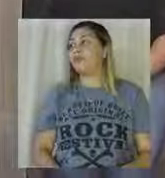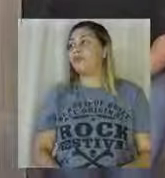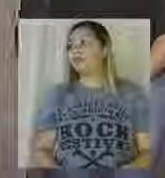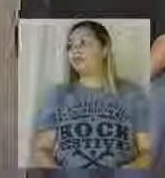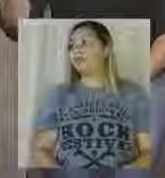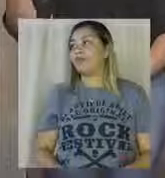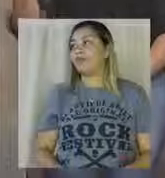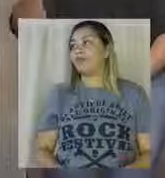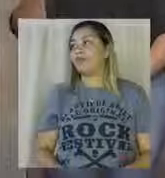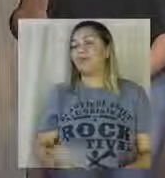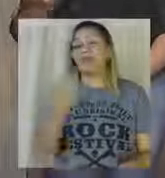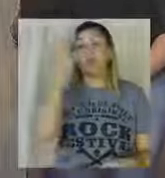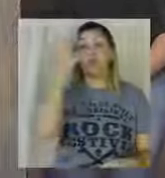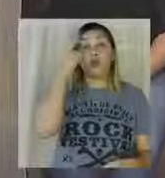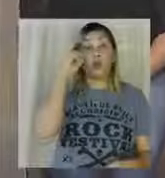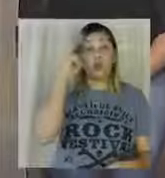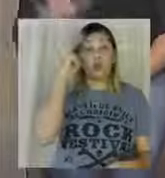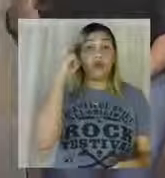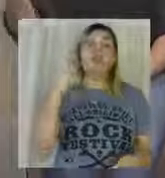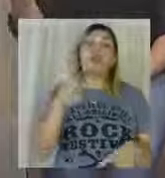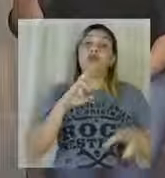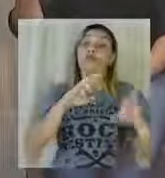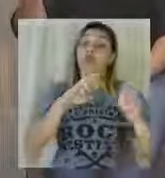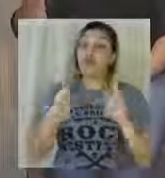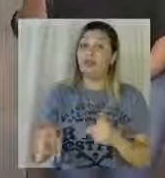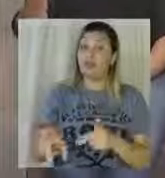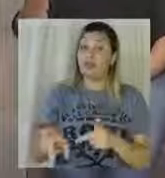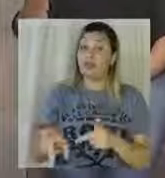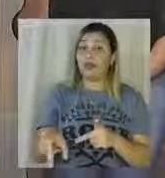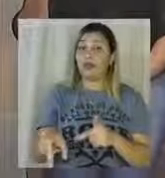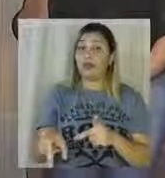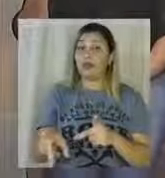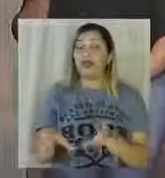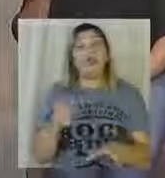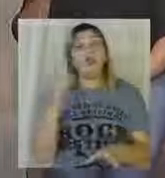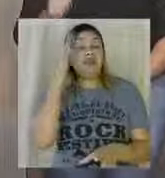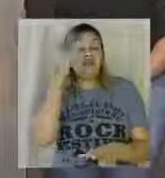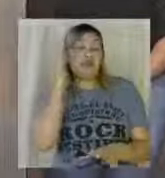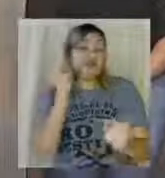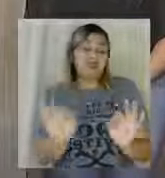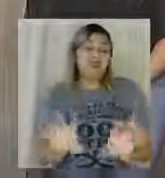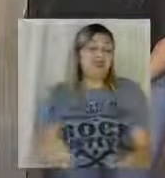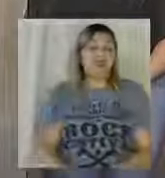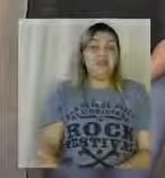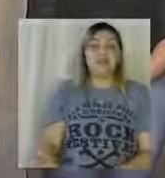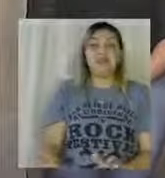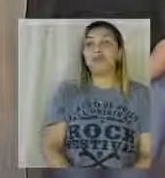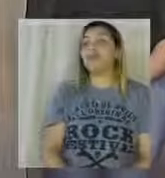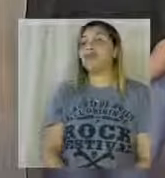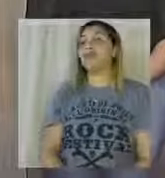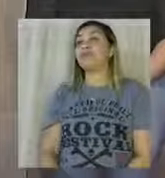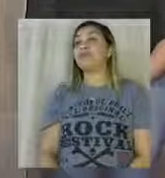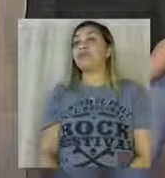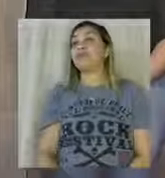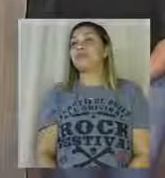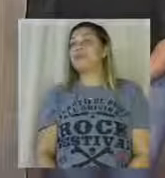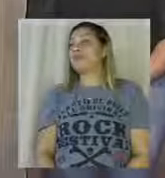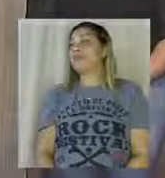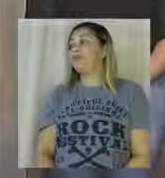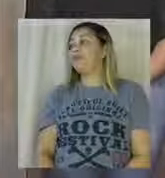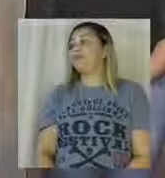A cultura é diferente. Por isso que às vezes eu acho que não dá certo. Então tá aí você, nosso telenauta, né, que está